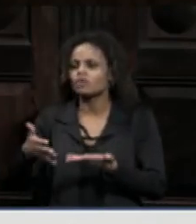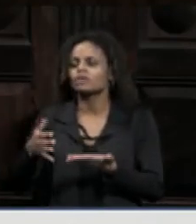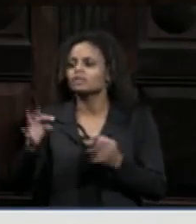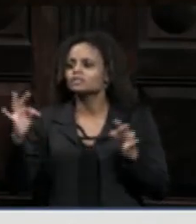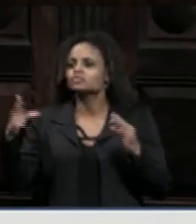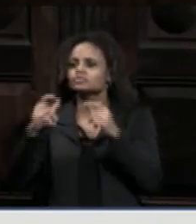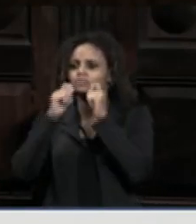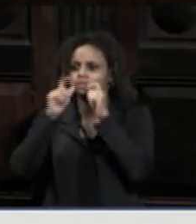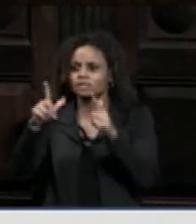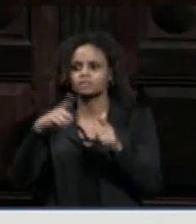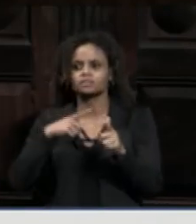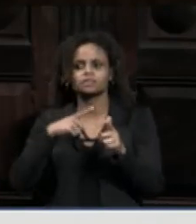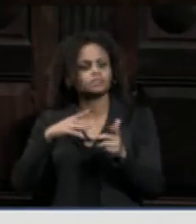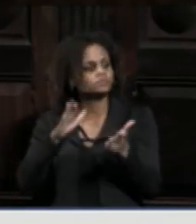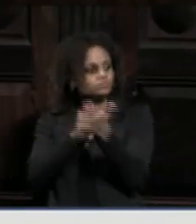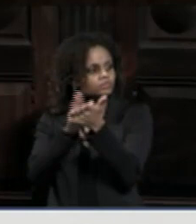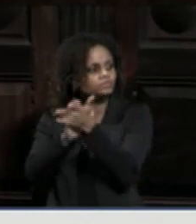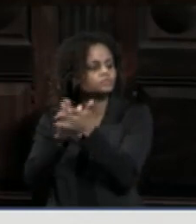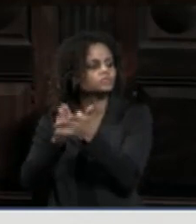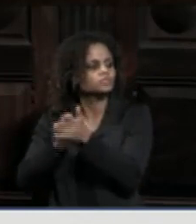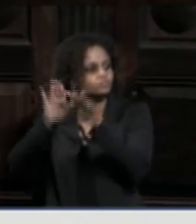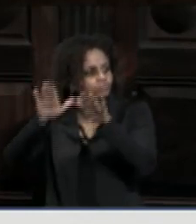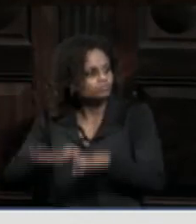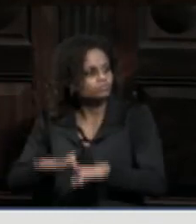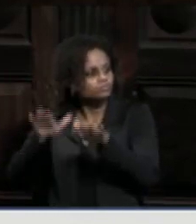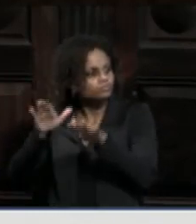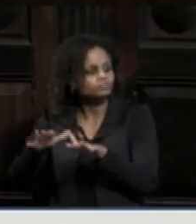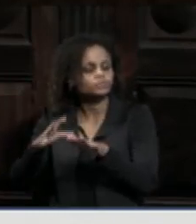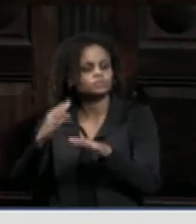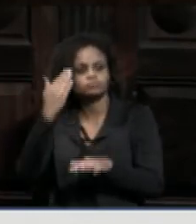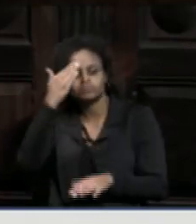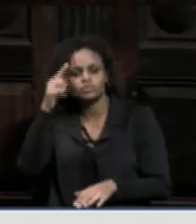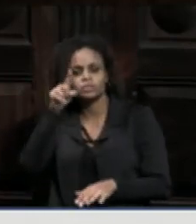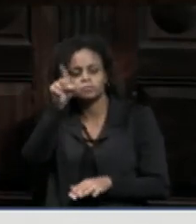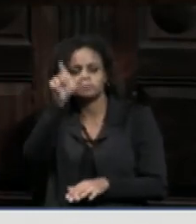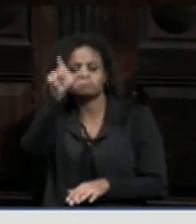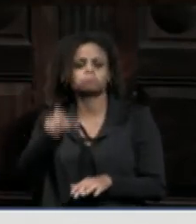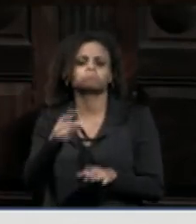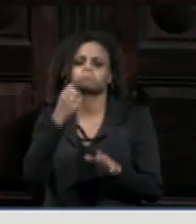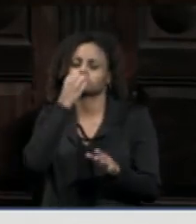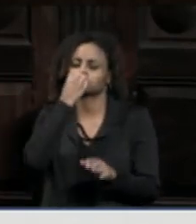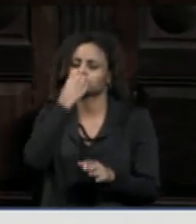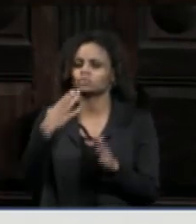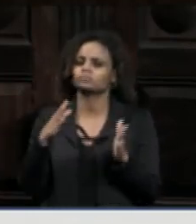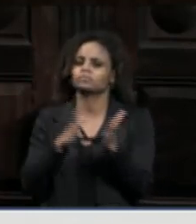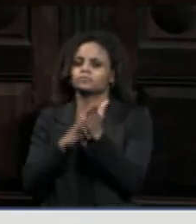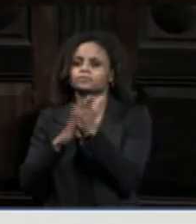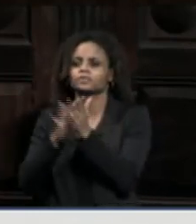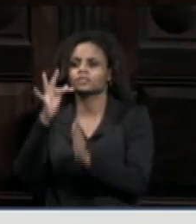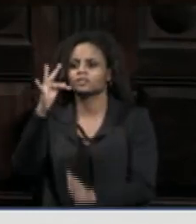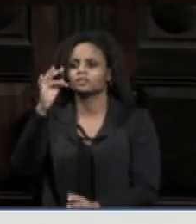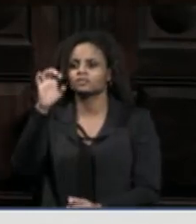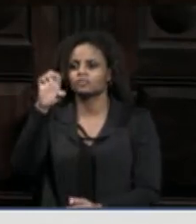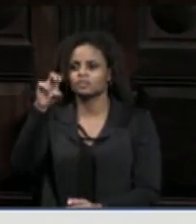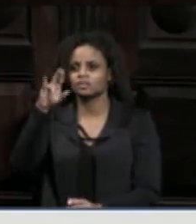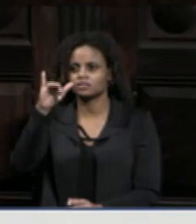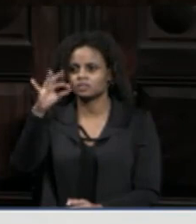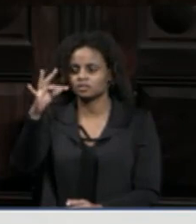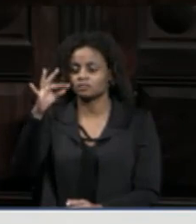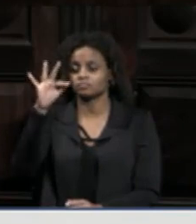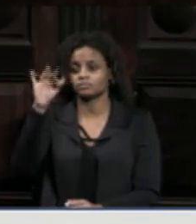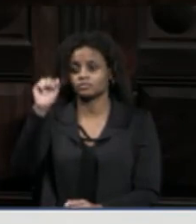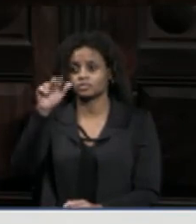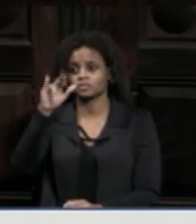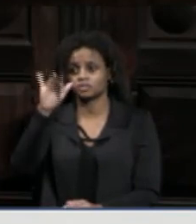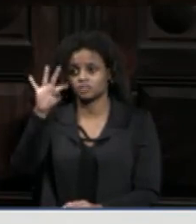saudação, uma reverência, enfim, um reconhecimento à Federação das Associações de Moradores de Niterói, a FANIT.